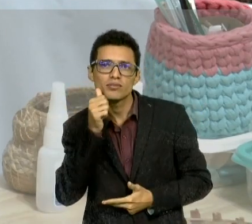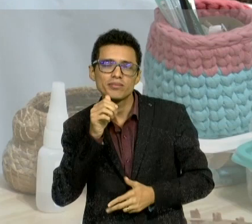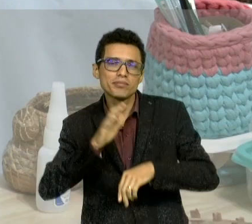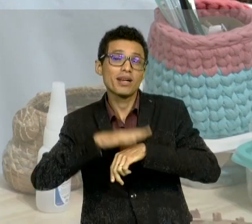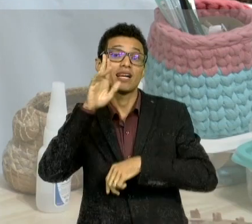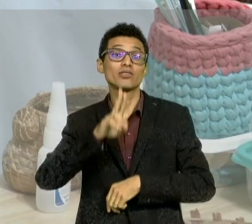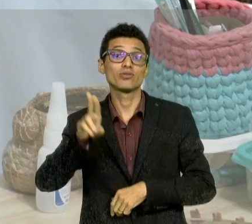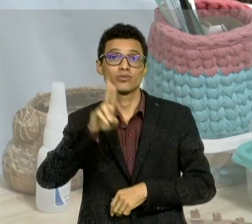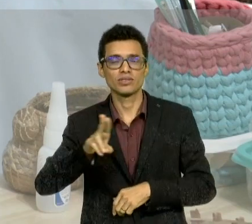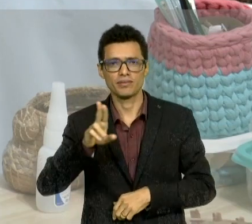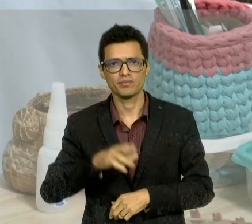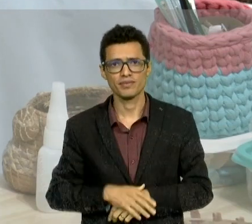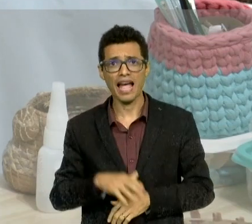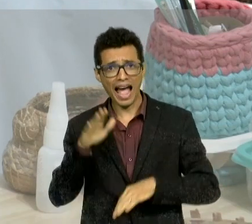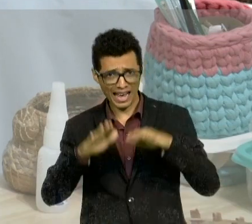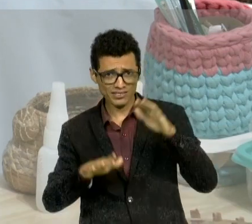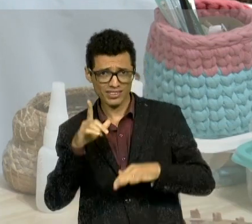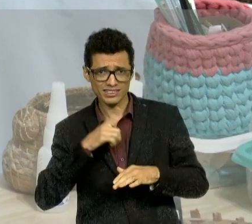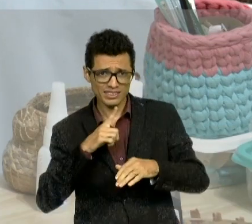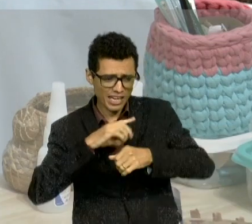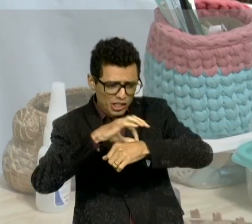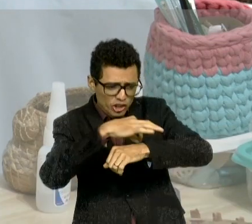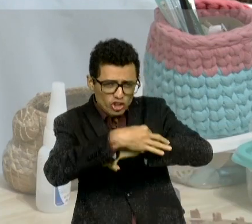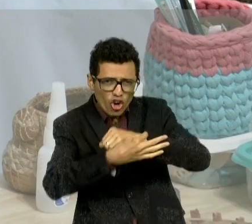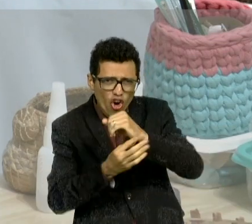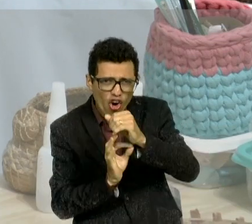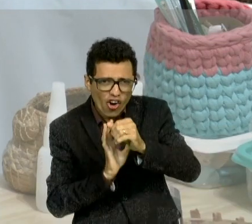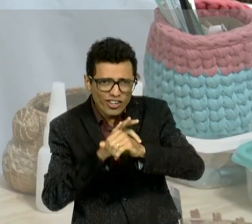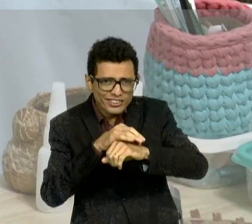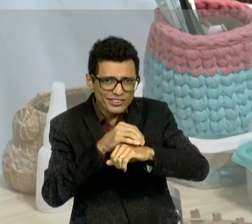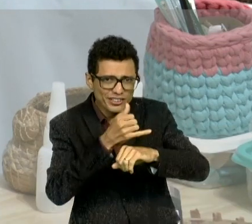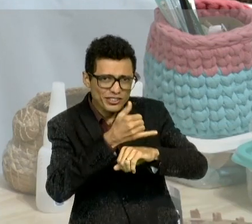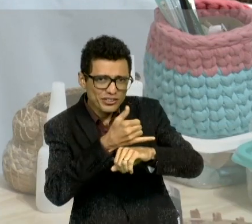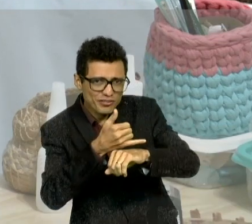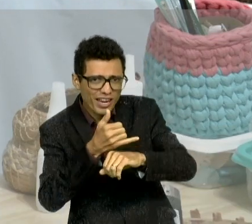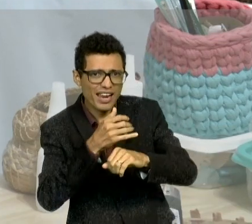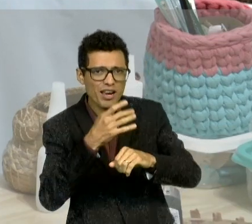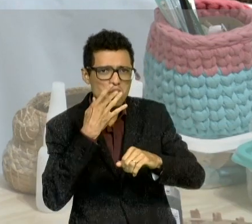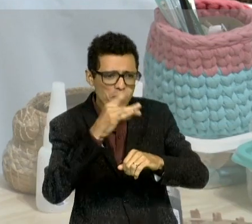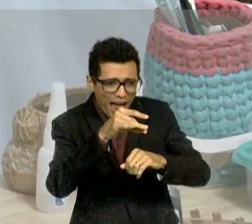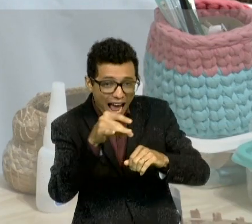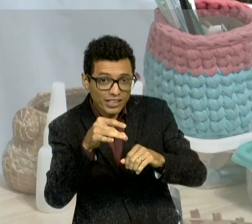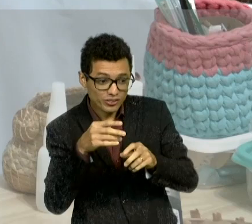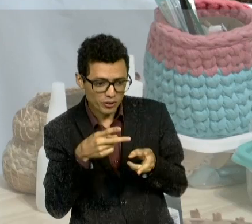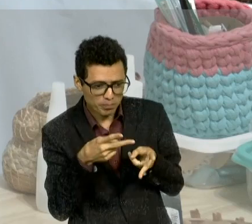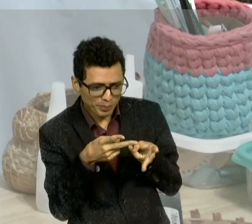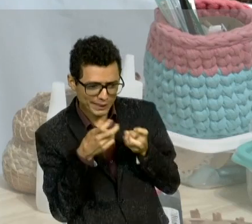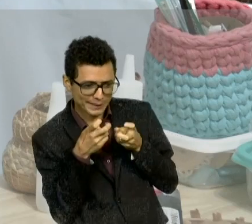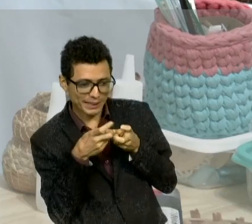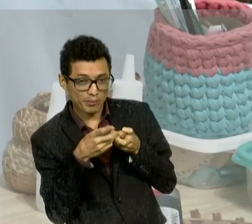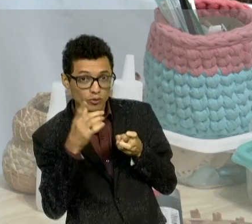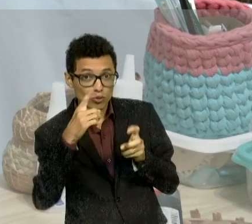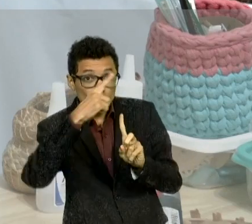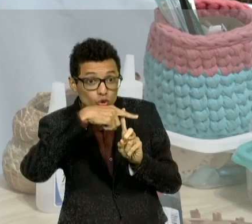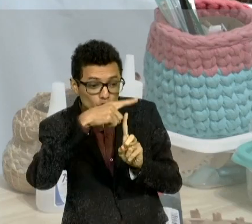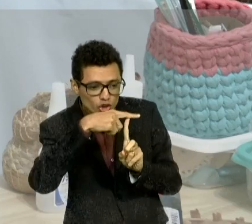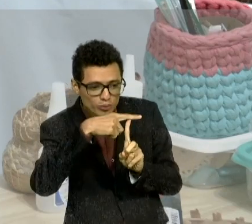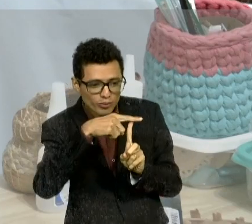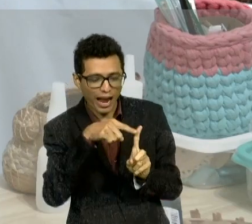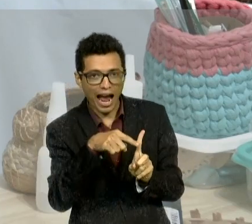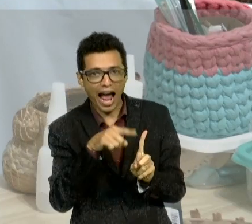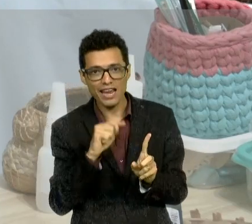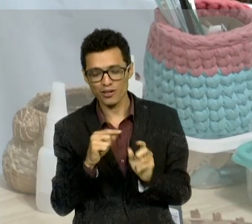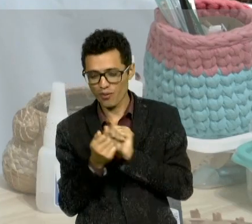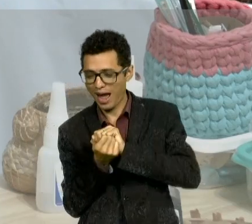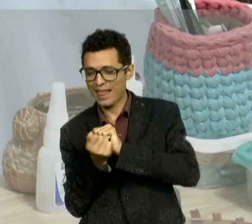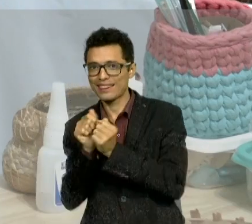até pego de uma bijuteria e eu agrego na biojoia, tá? Não o acrílico, nem o